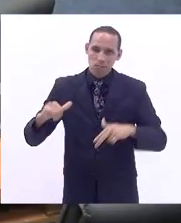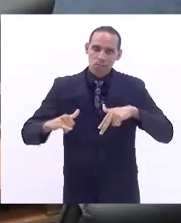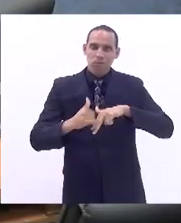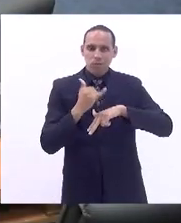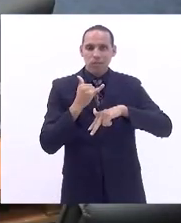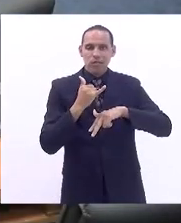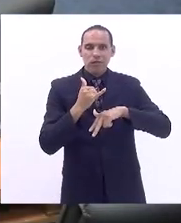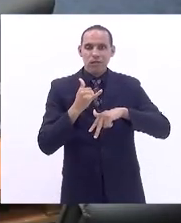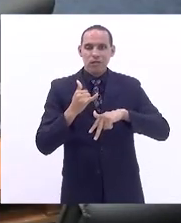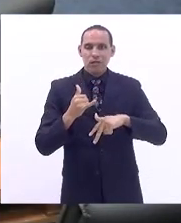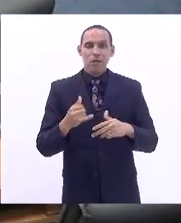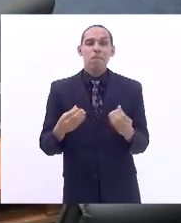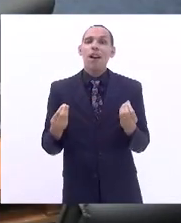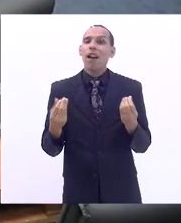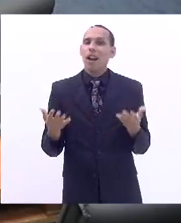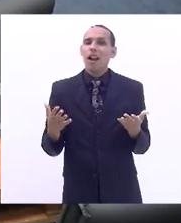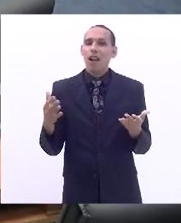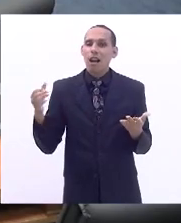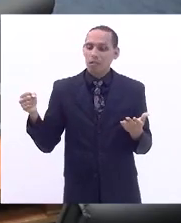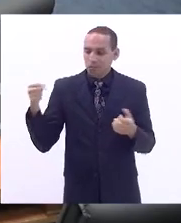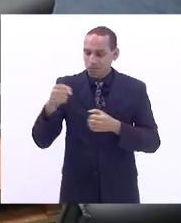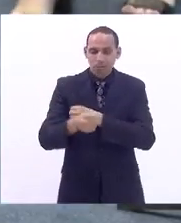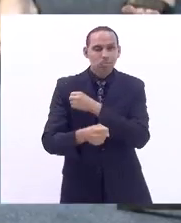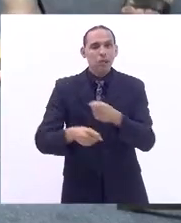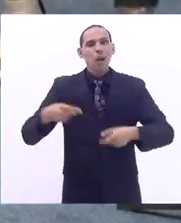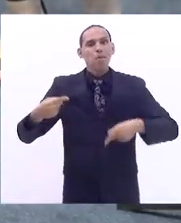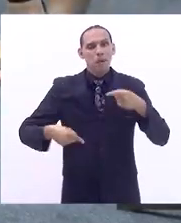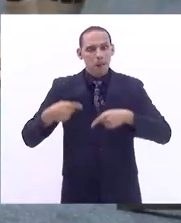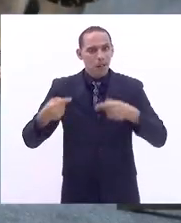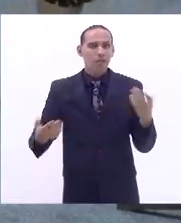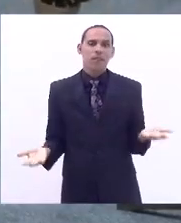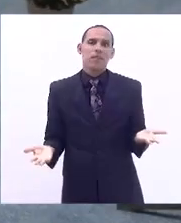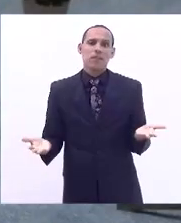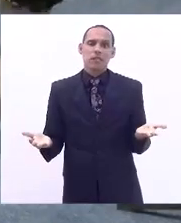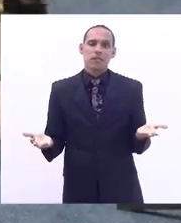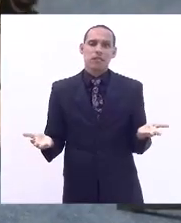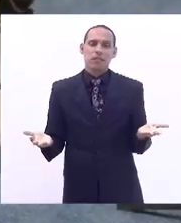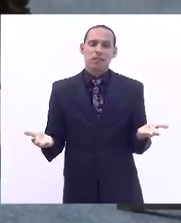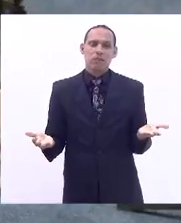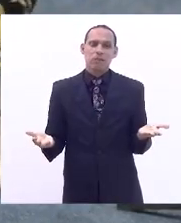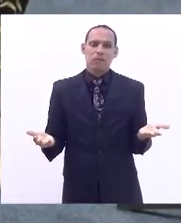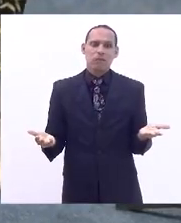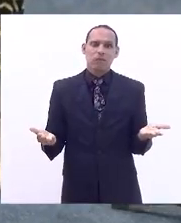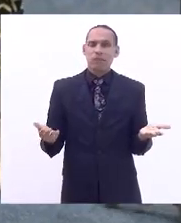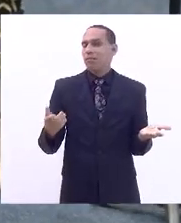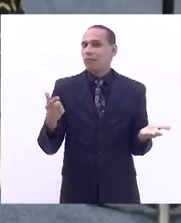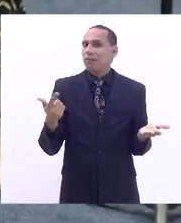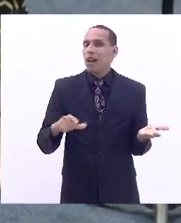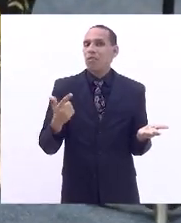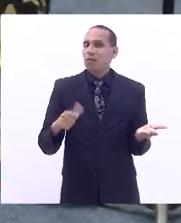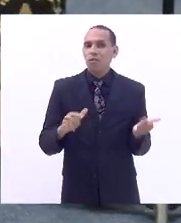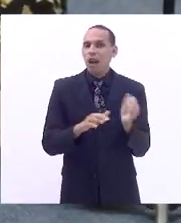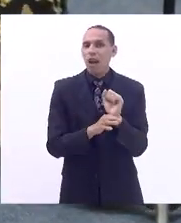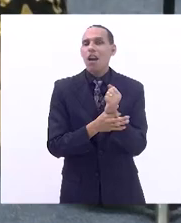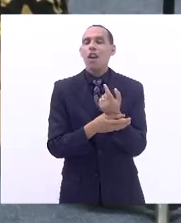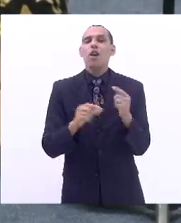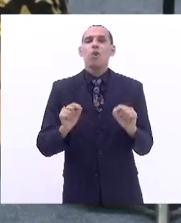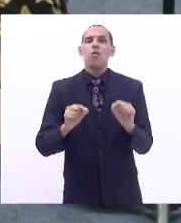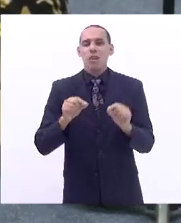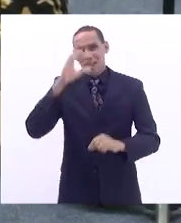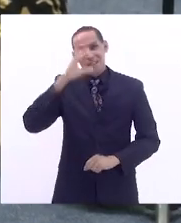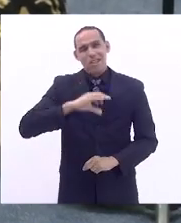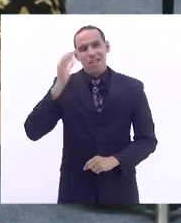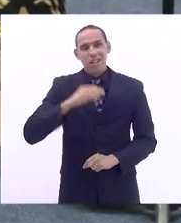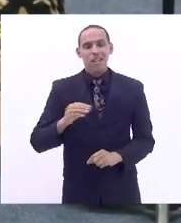justamente a trazer esse debate do quanto que não há a garantia de um exercício de cidadania